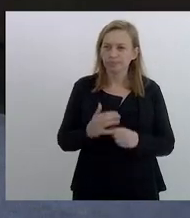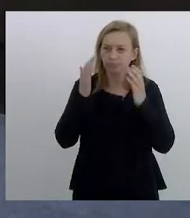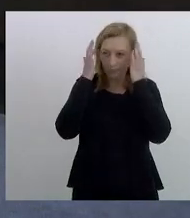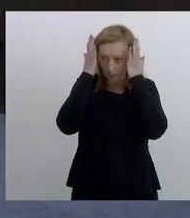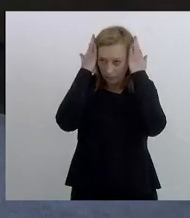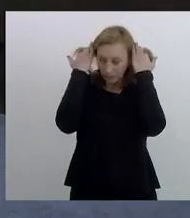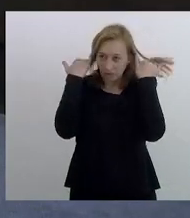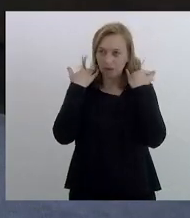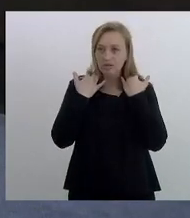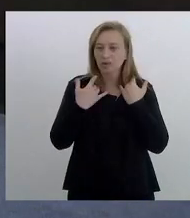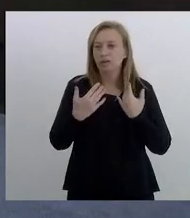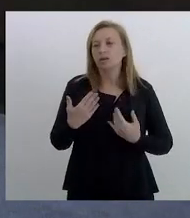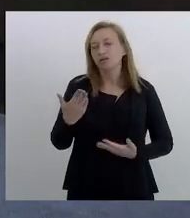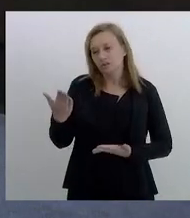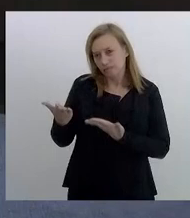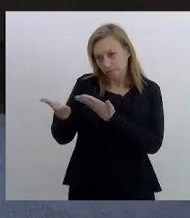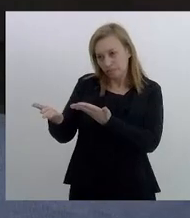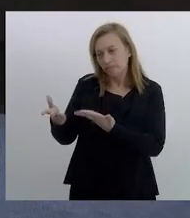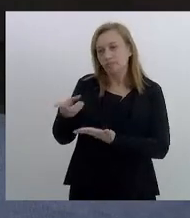Por favor, deputado Luiz.